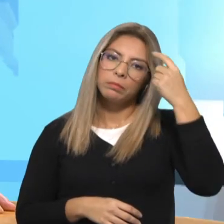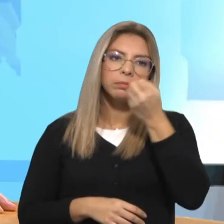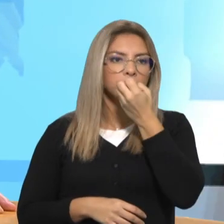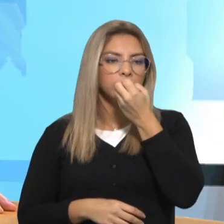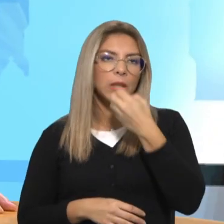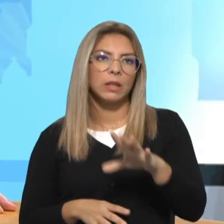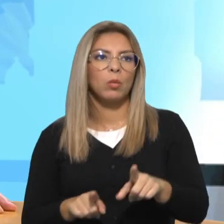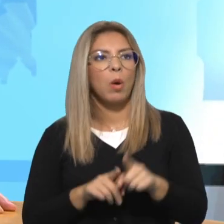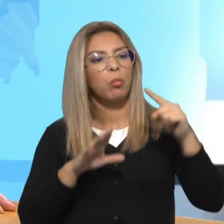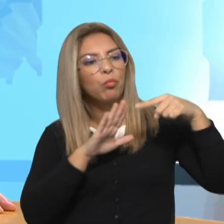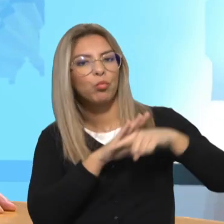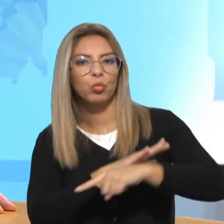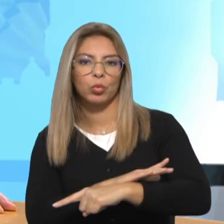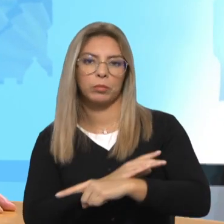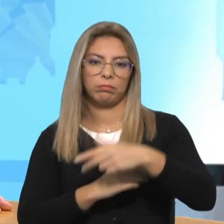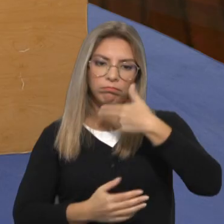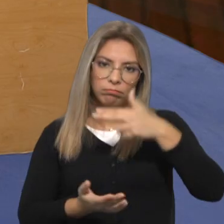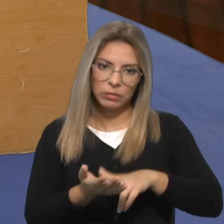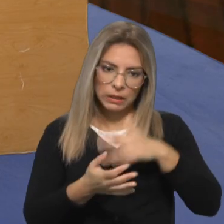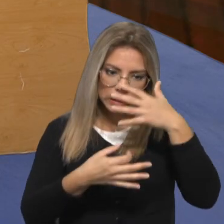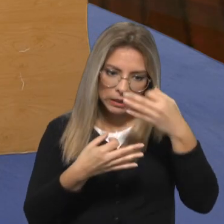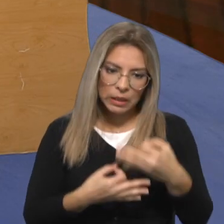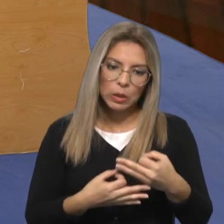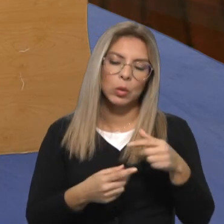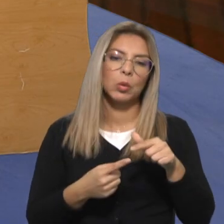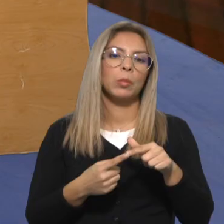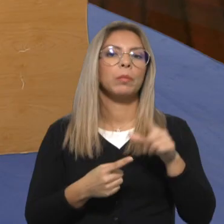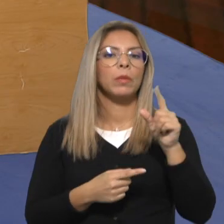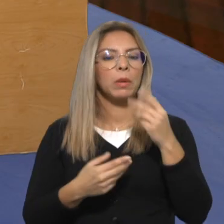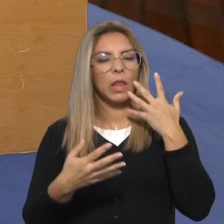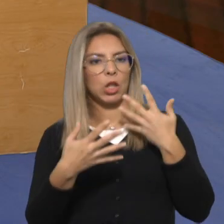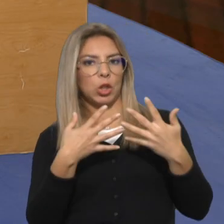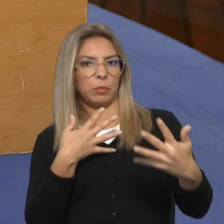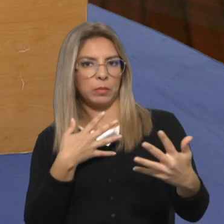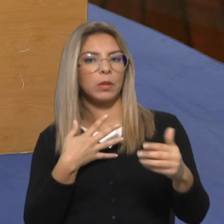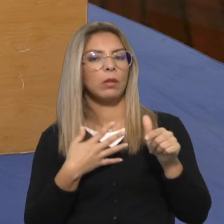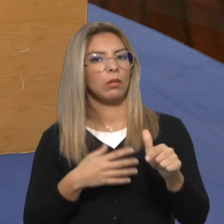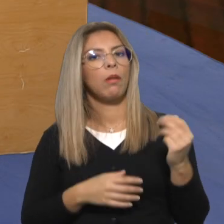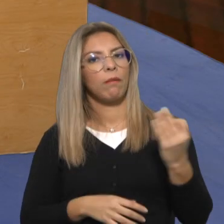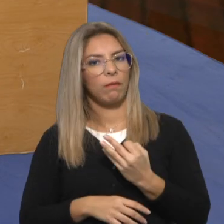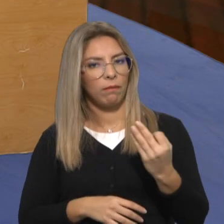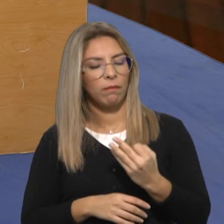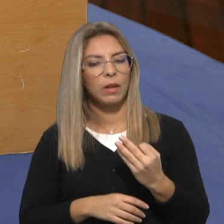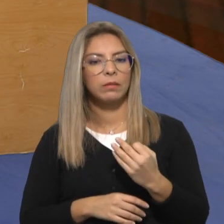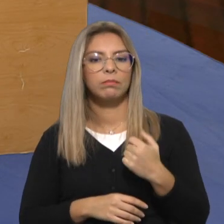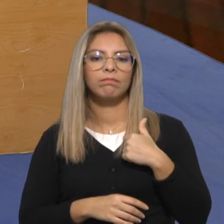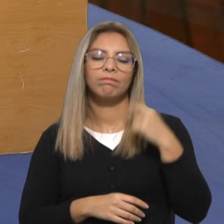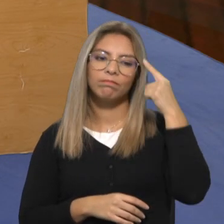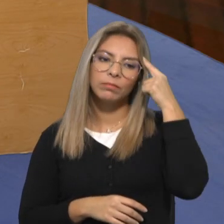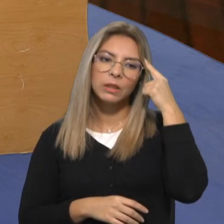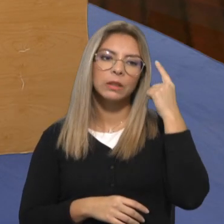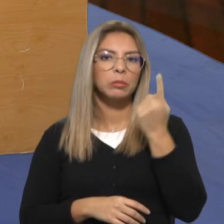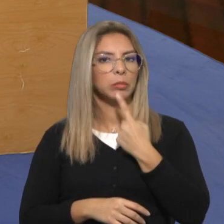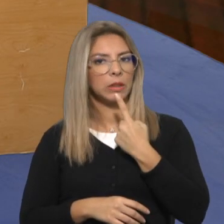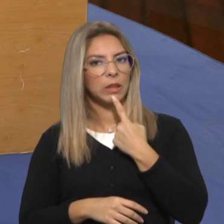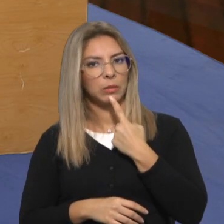nós, nestes relacionamentos sérios, completamente transparentes, nós vamos percebendo uns com os outros que temos